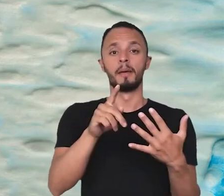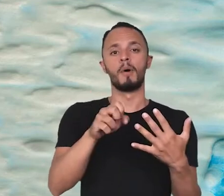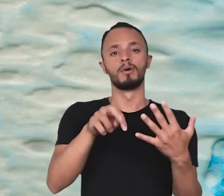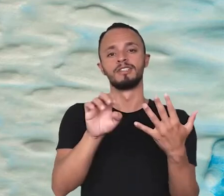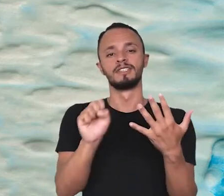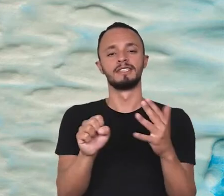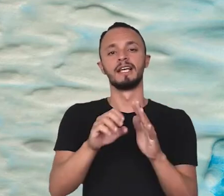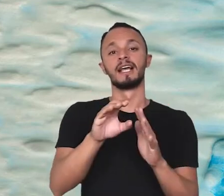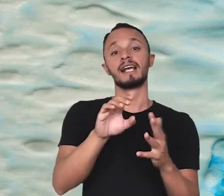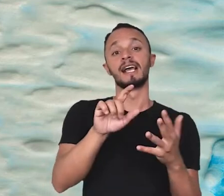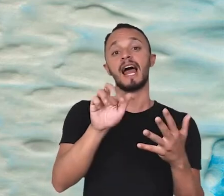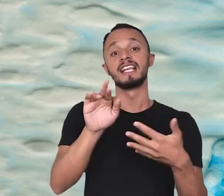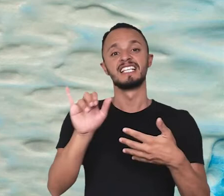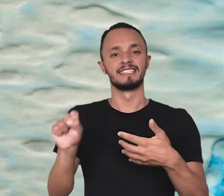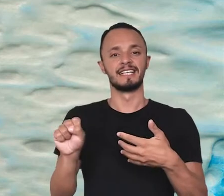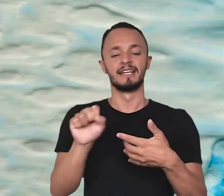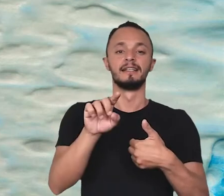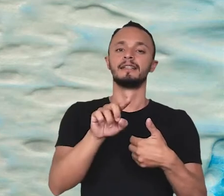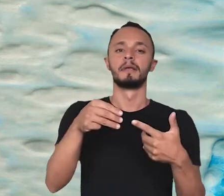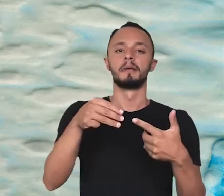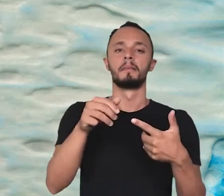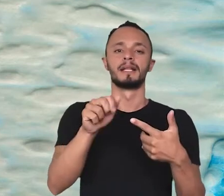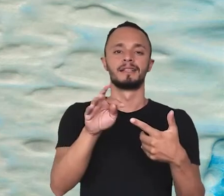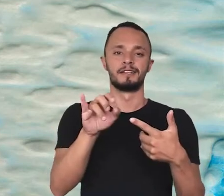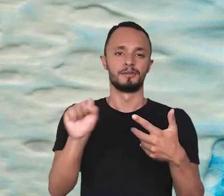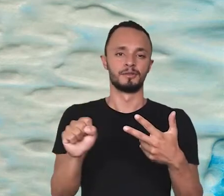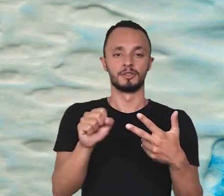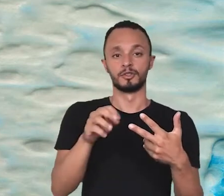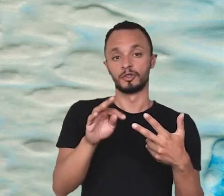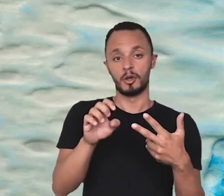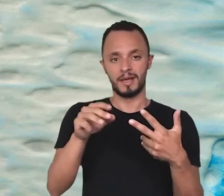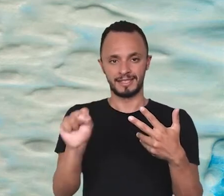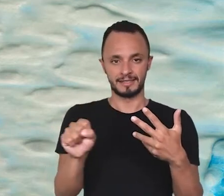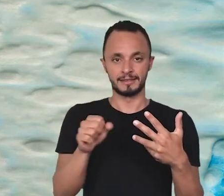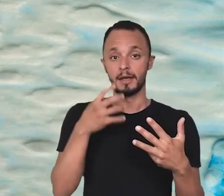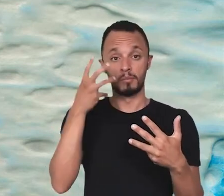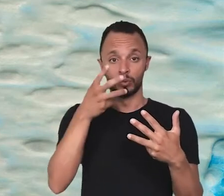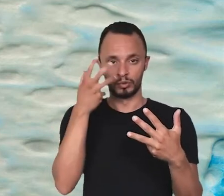Captação Raíssa Clemente, Matheus Fleming e Tomás Mota. Edição,